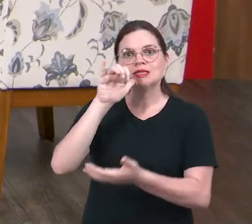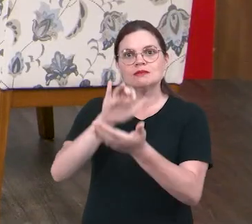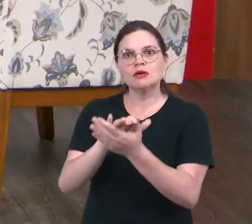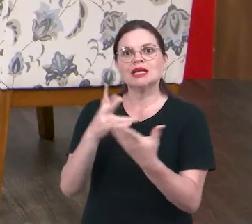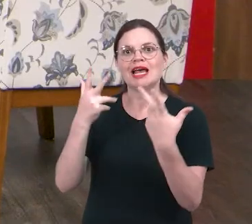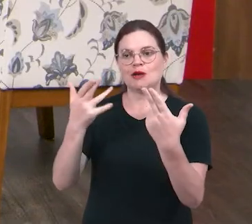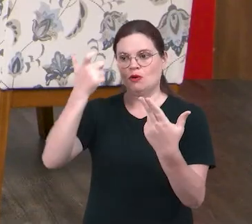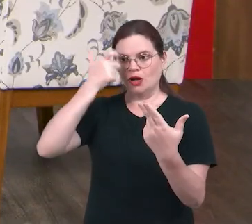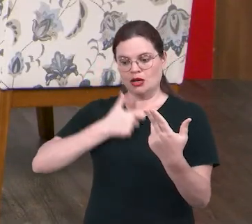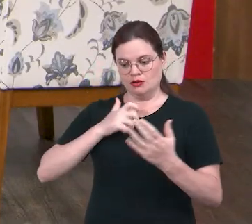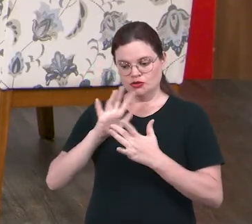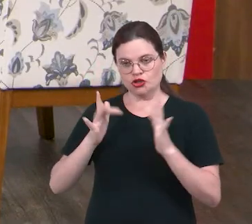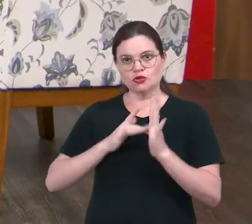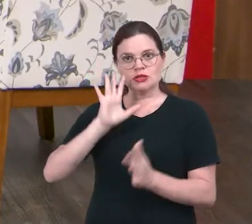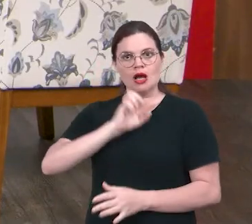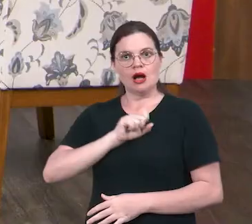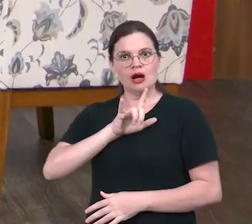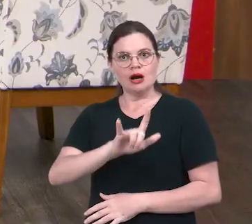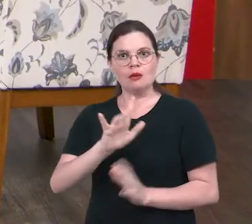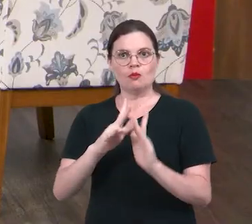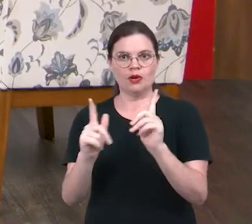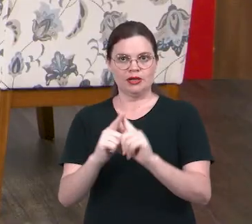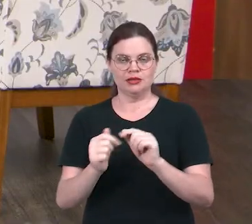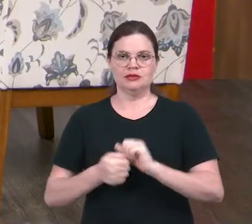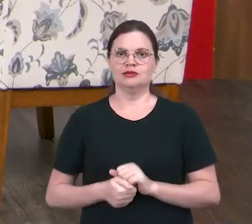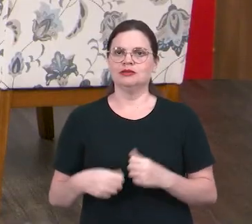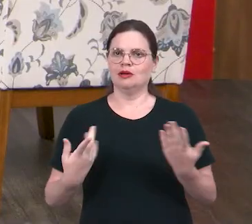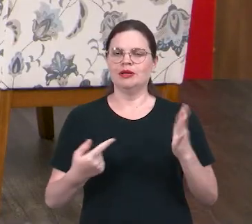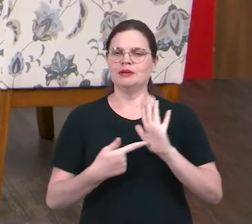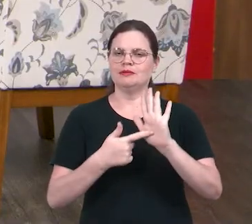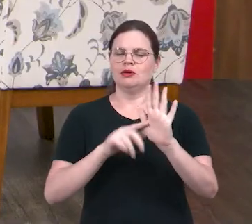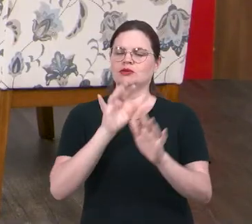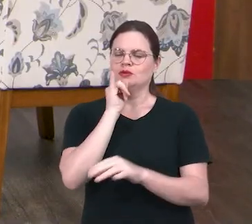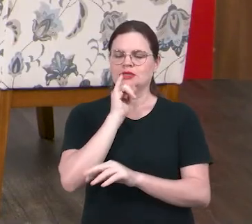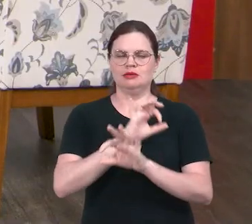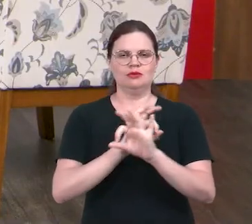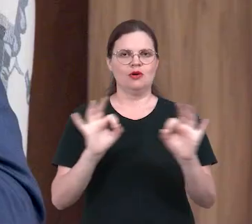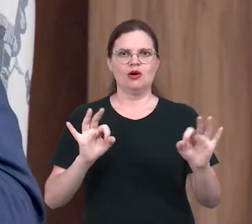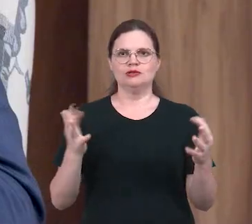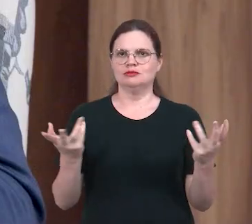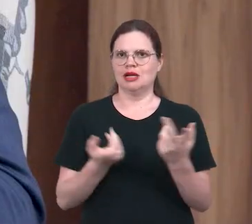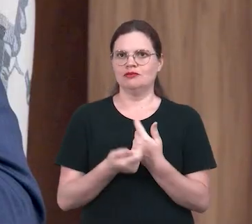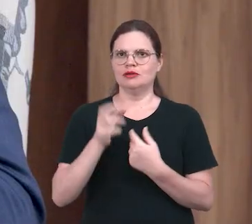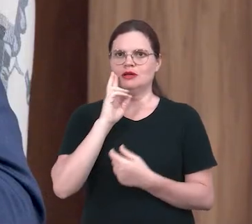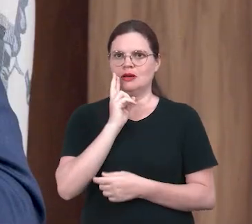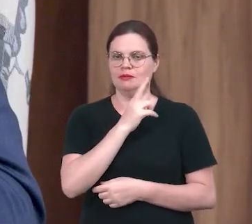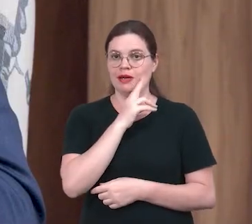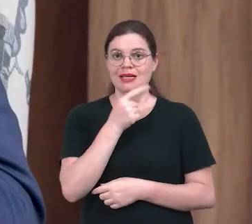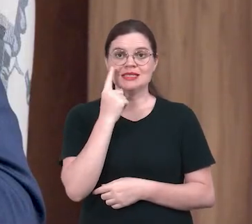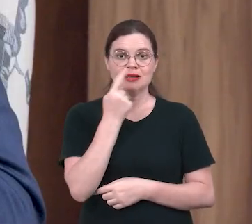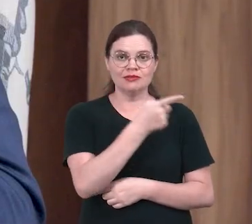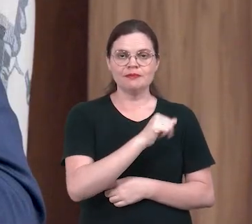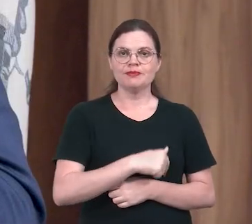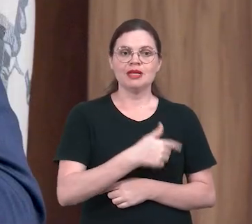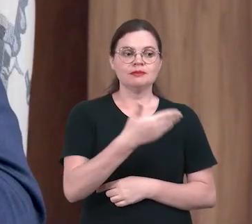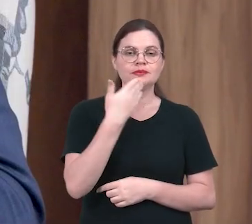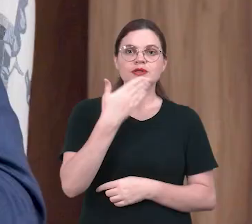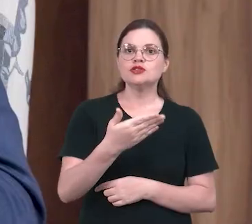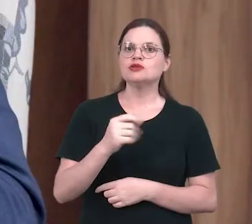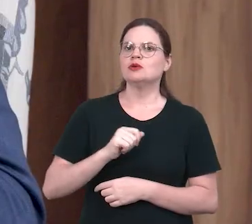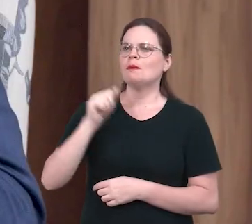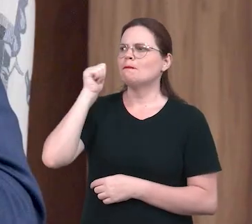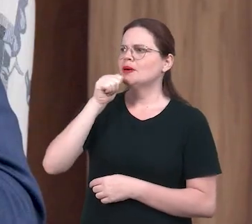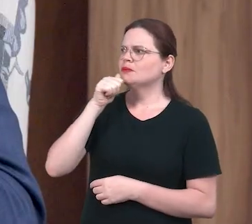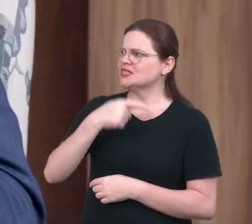tão belo, tão elevado. Isaac aqui é esse exemplo, Isaac e Rebeca. Mas assim, uma moça que tire água do poço. Não